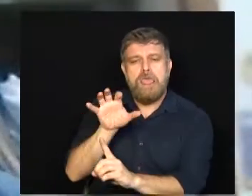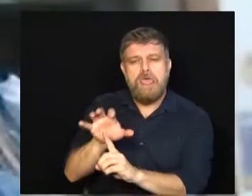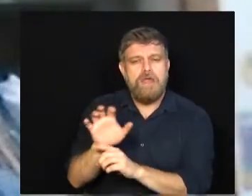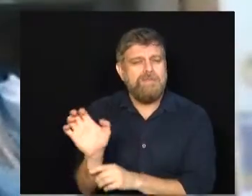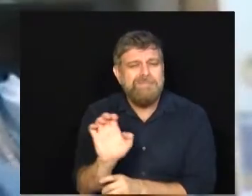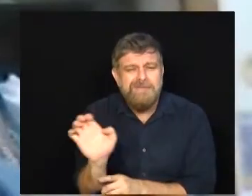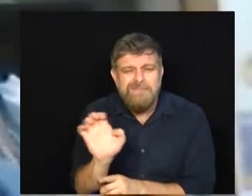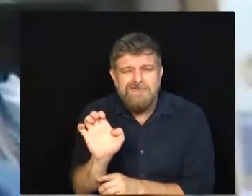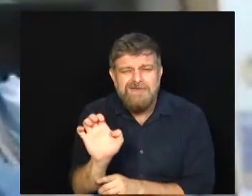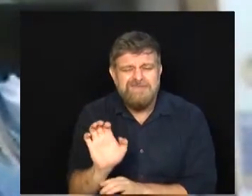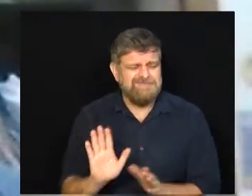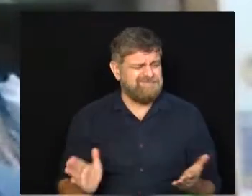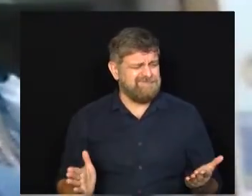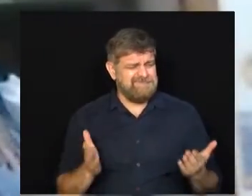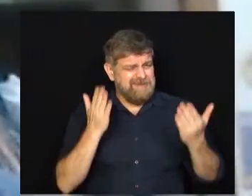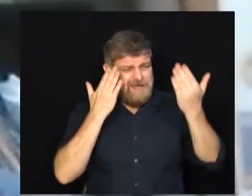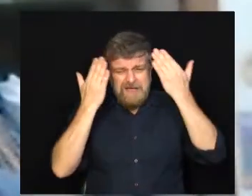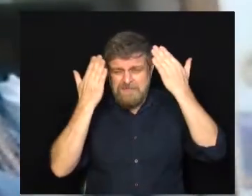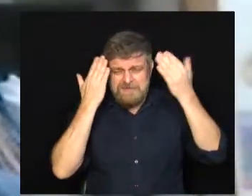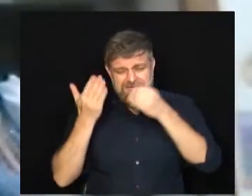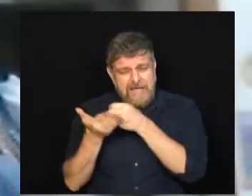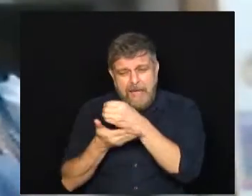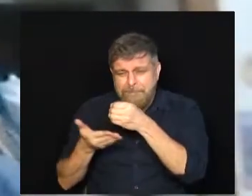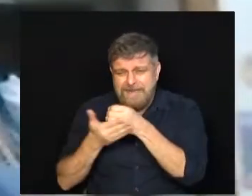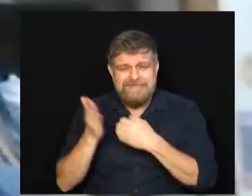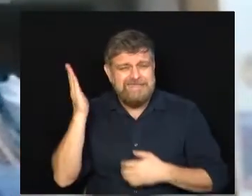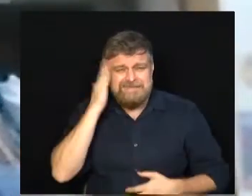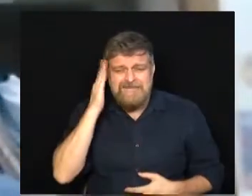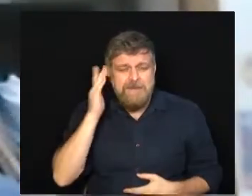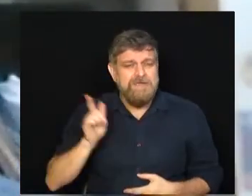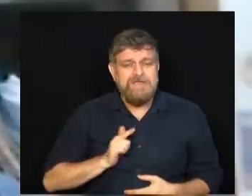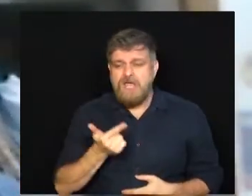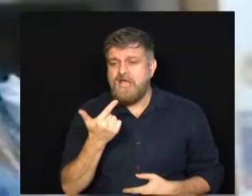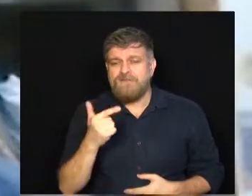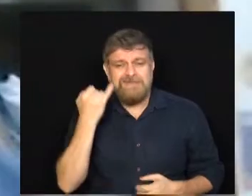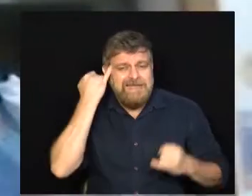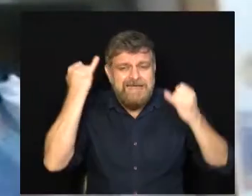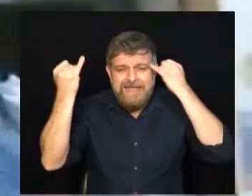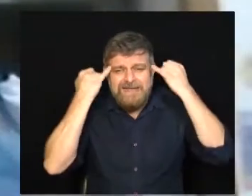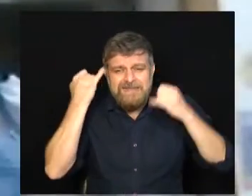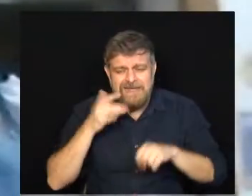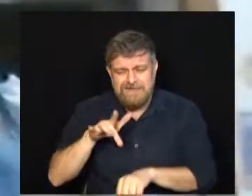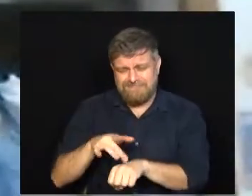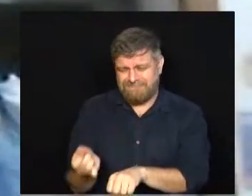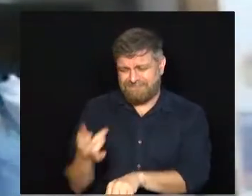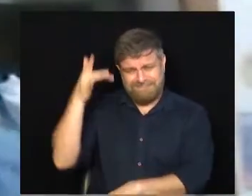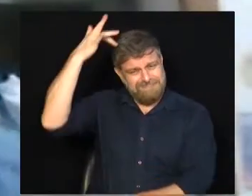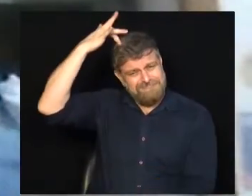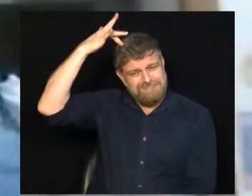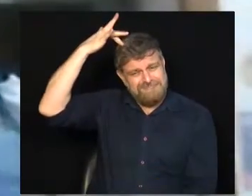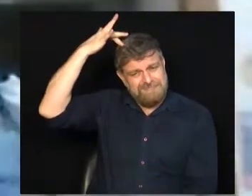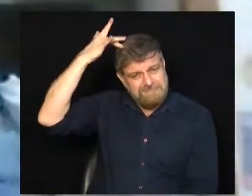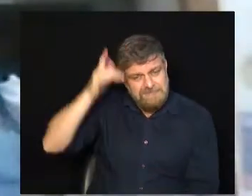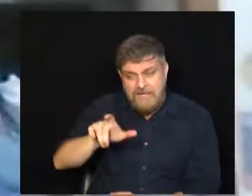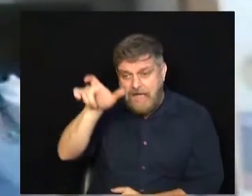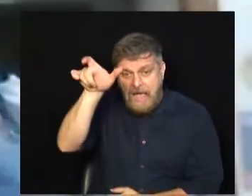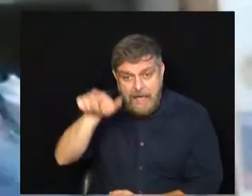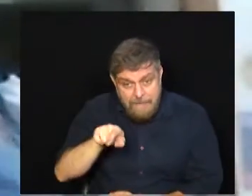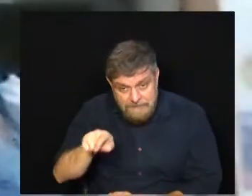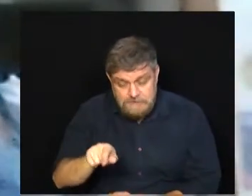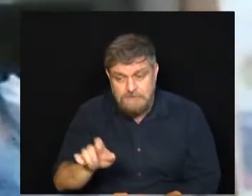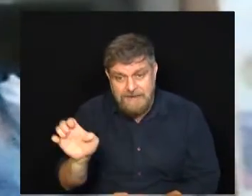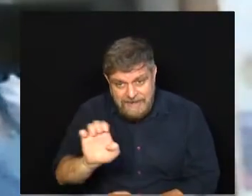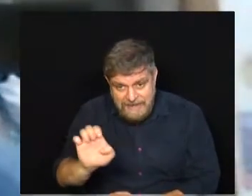existe. Nenhuma psicologia com mínimo de seriedade trabalha essa ideia absurda. É fazer com que quem é seja